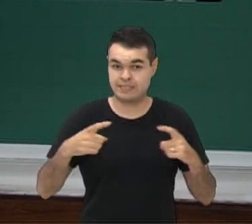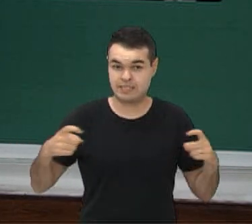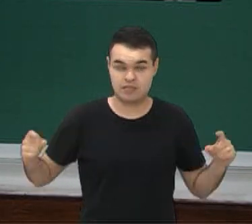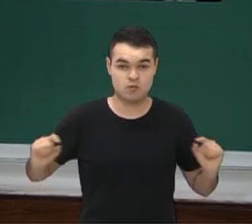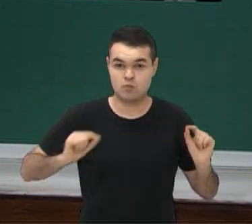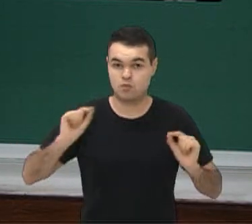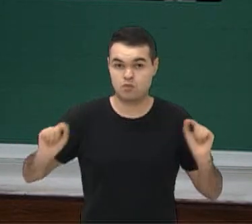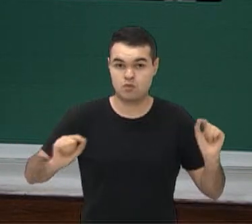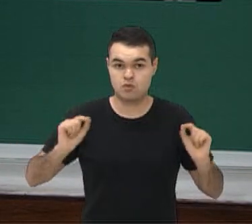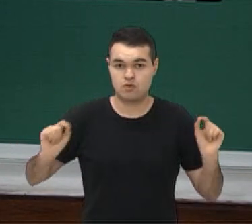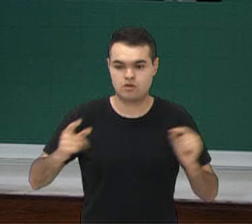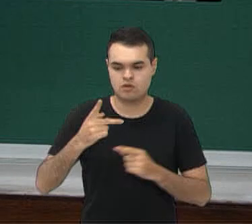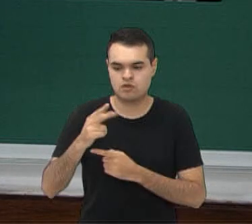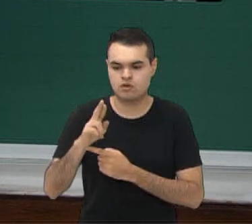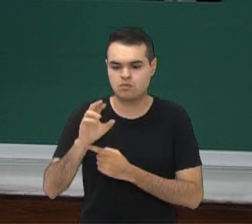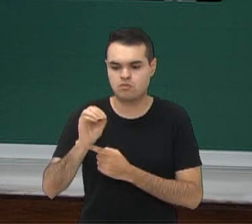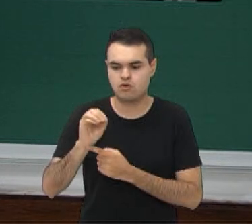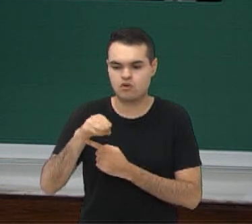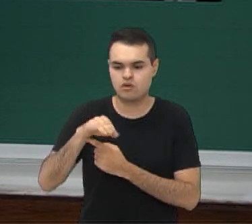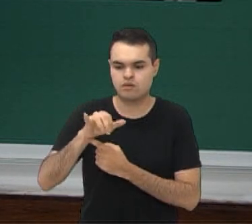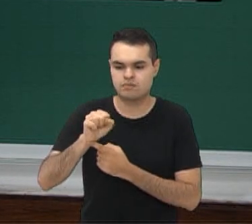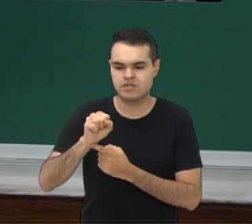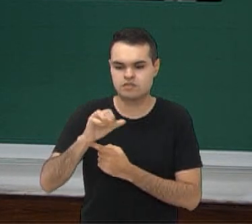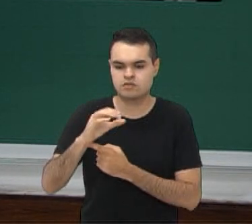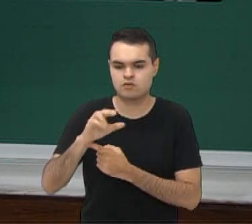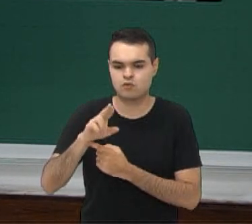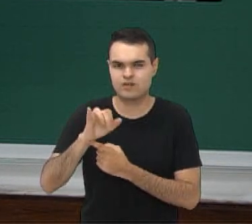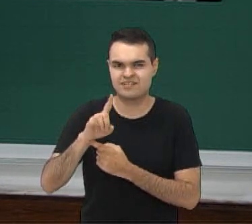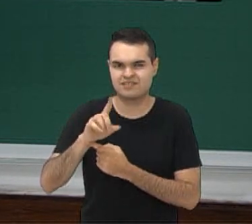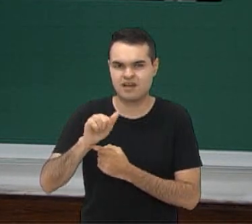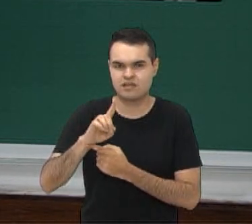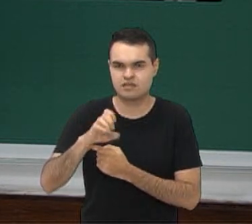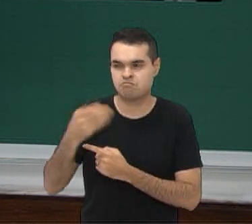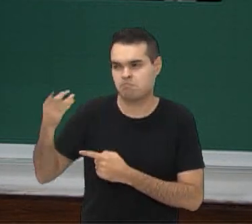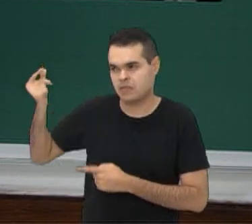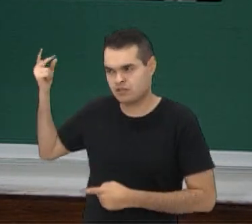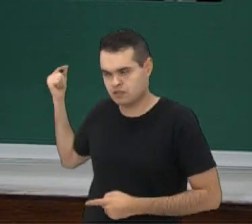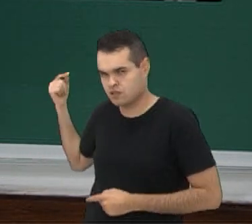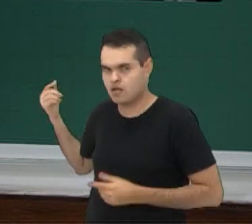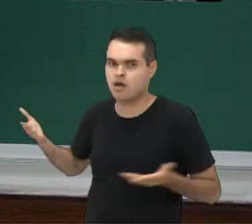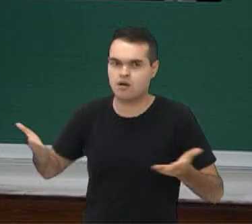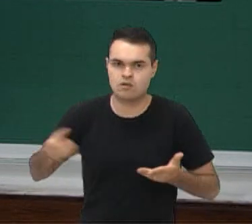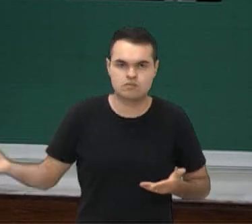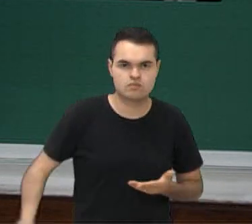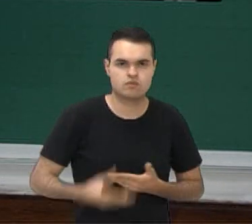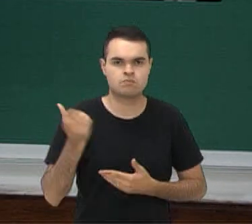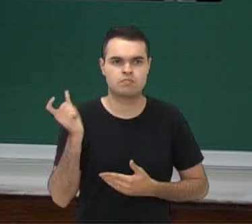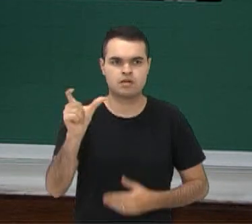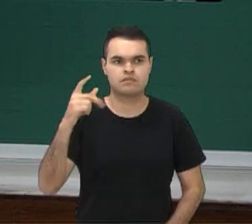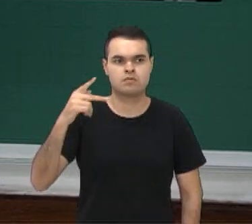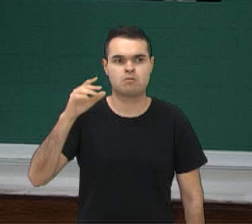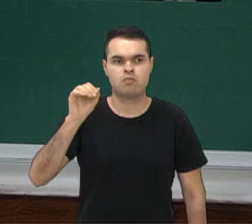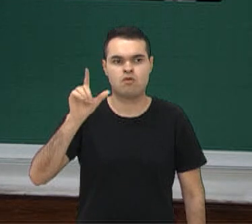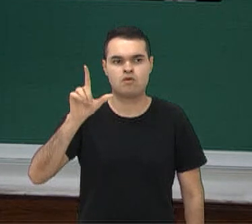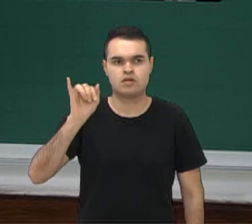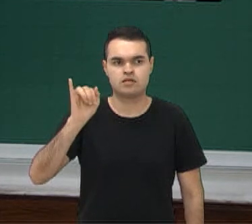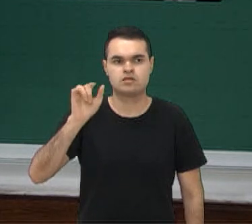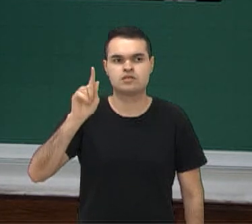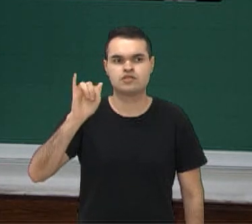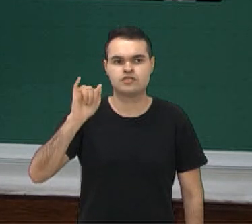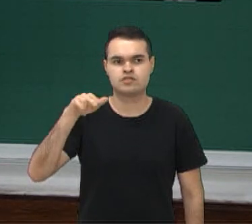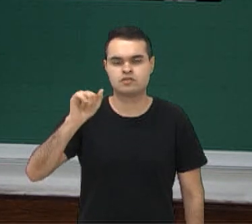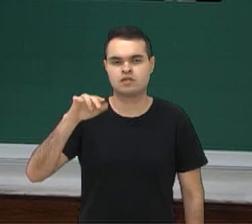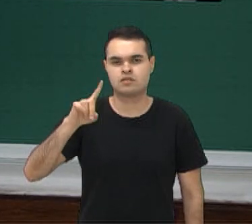como promiscuidade. Depois ele tomou esse nome aí, que é poliginandria. Tá? Ele garante